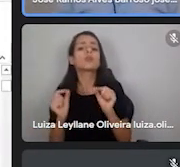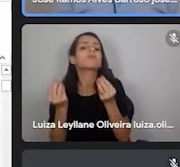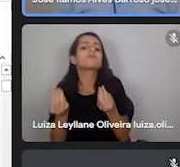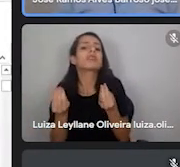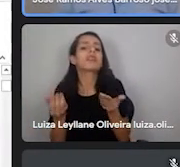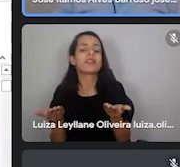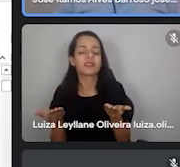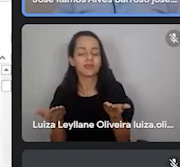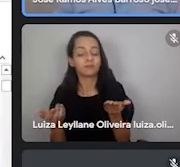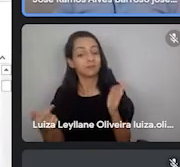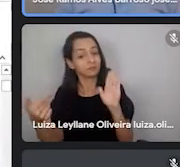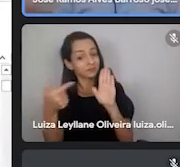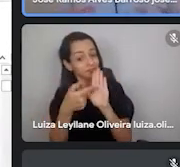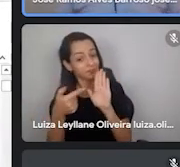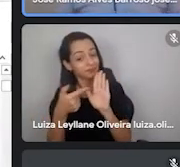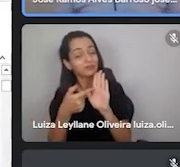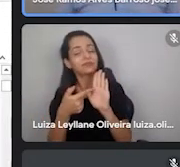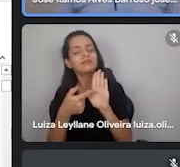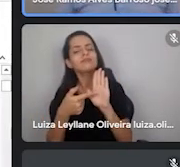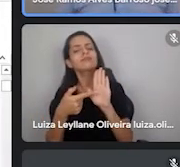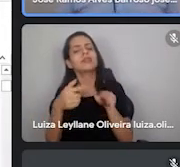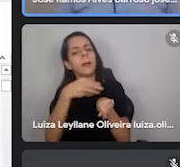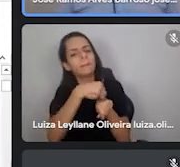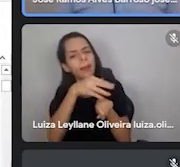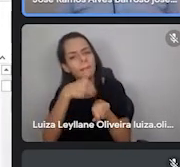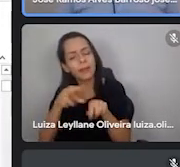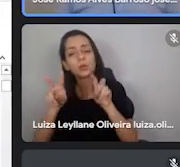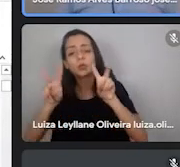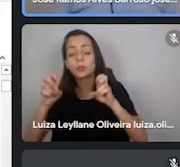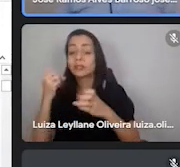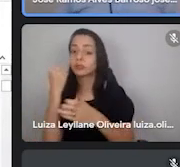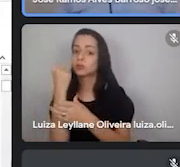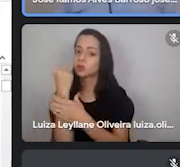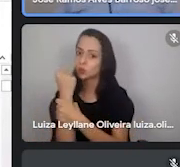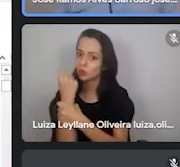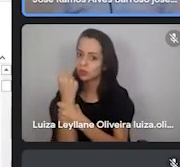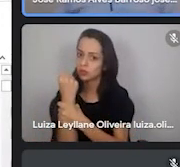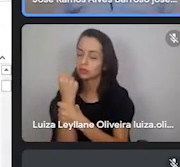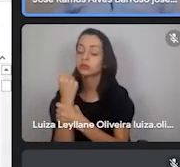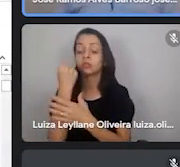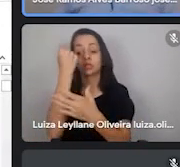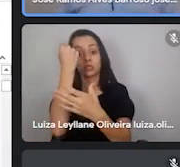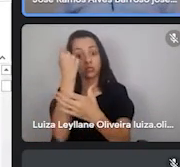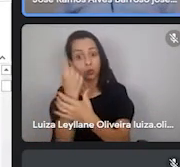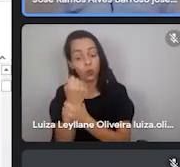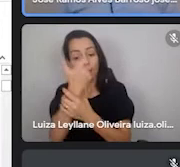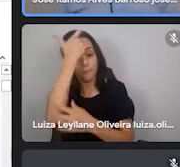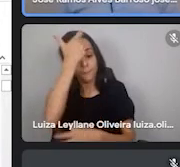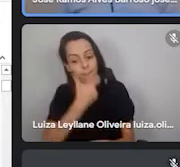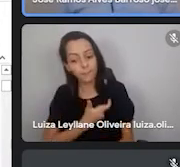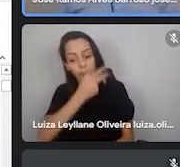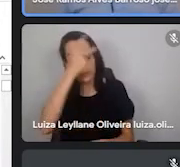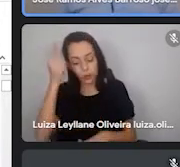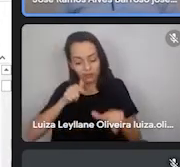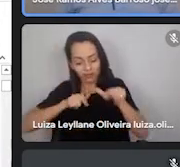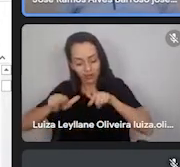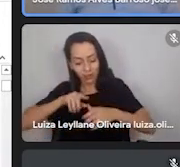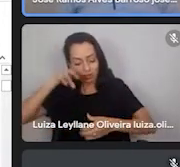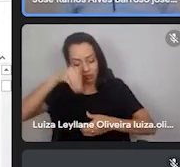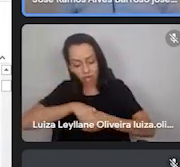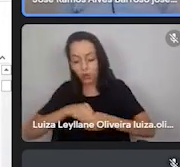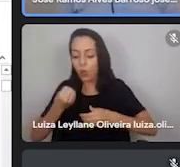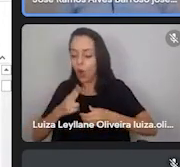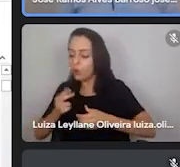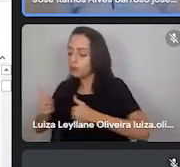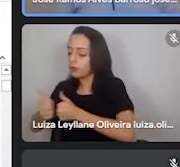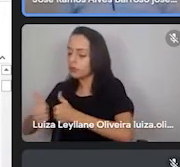pela segurança que seja direta ou indiretamente envolvidos com instalações